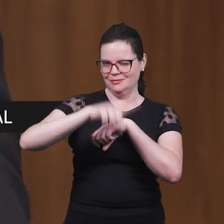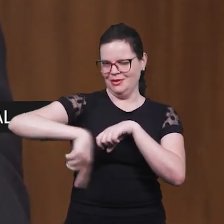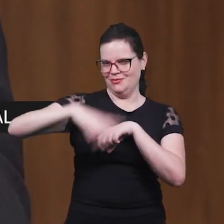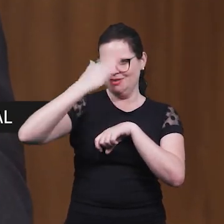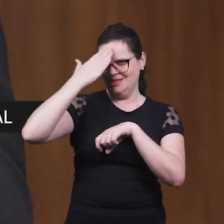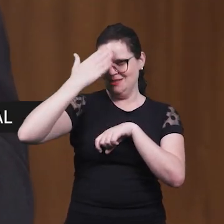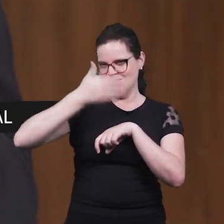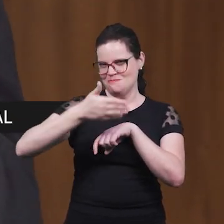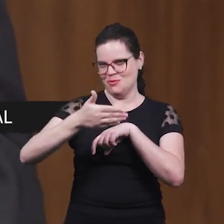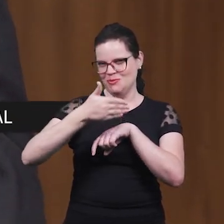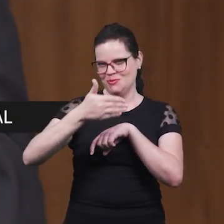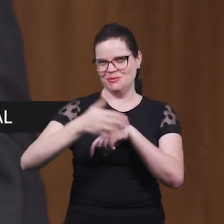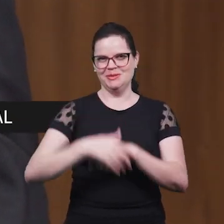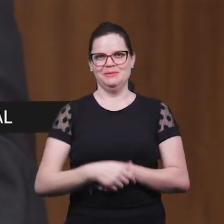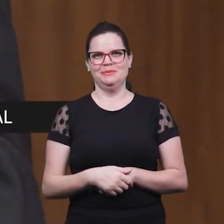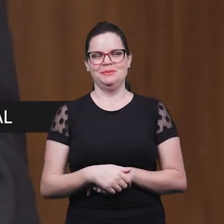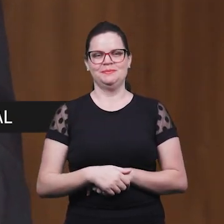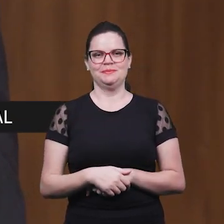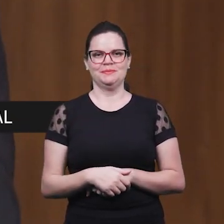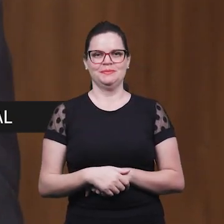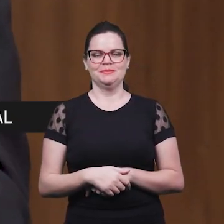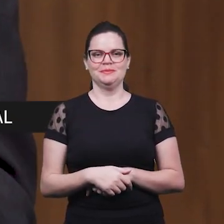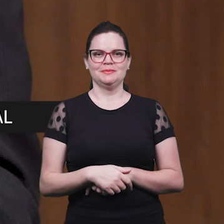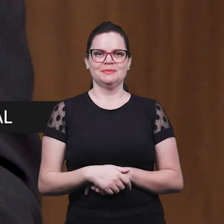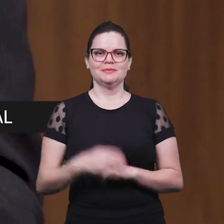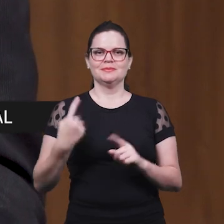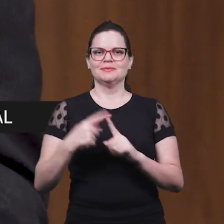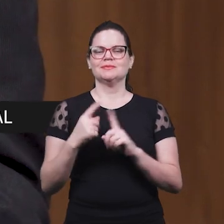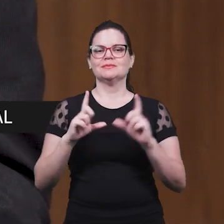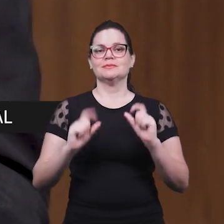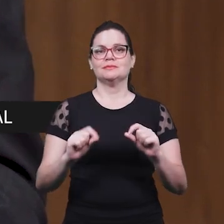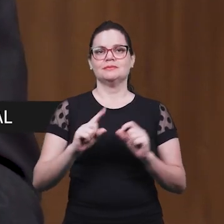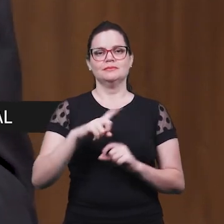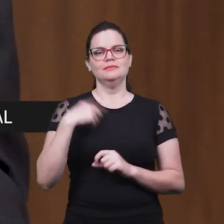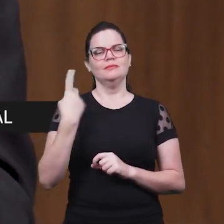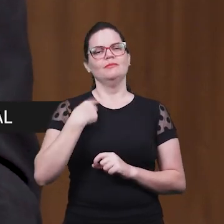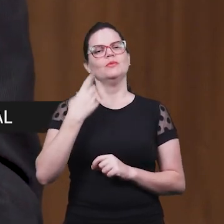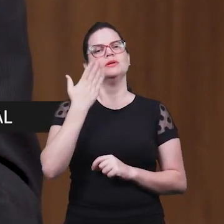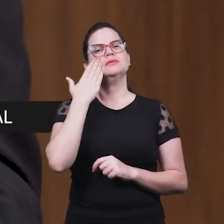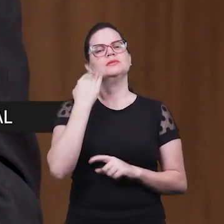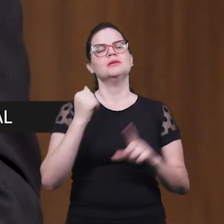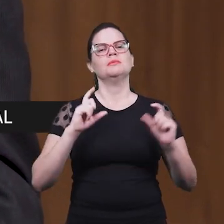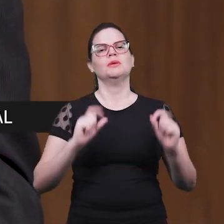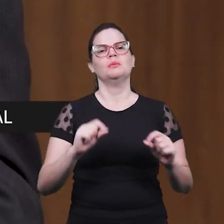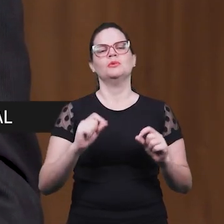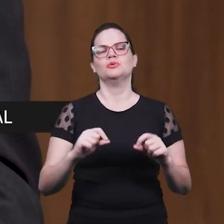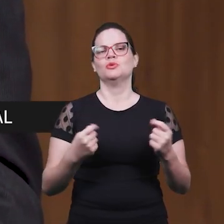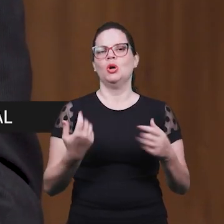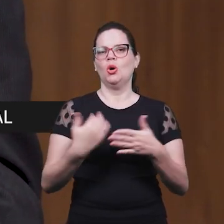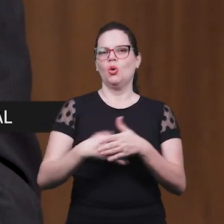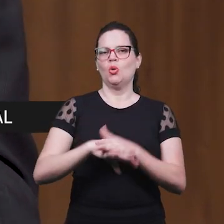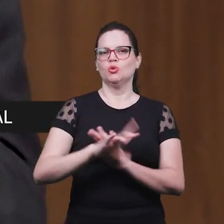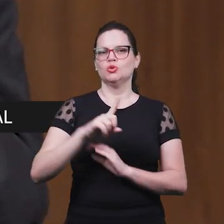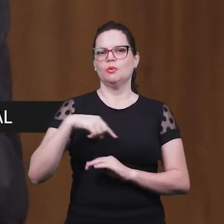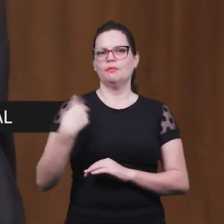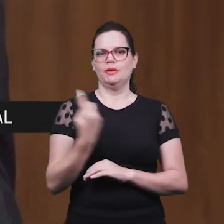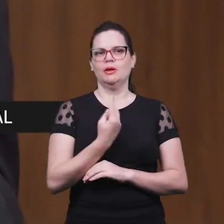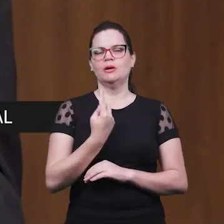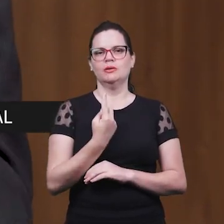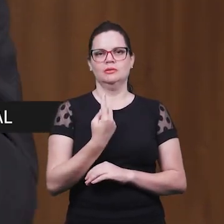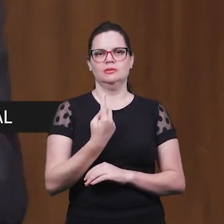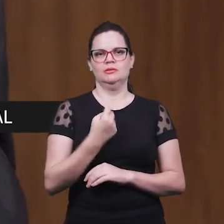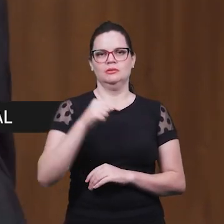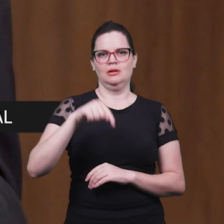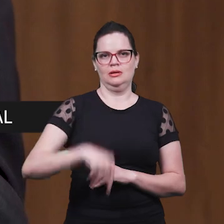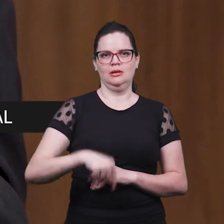aqui, né? Sobre essa parte, porque nós sabemos que a tendência, o costume nosso, né, principalmente